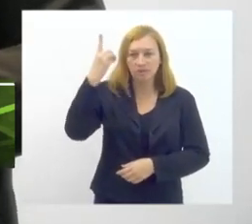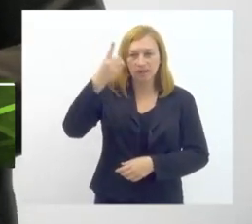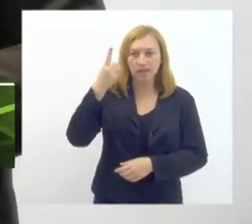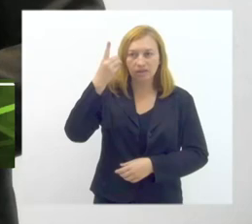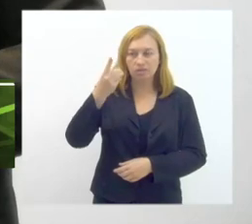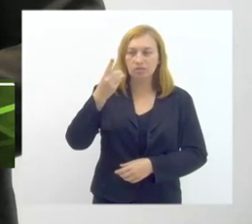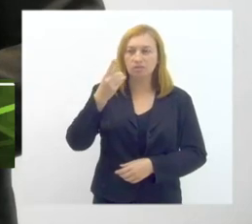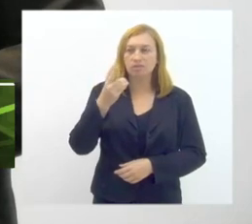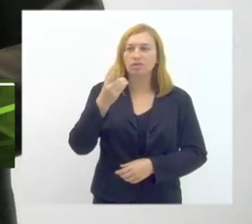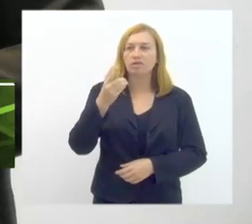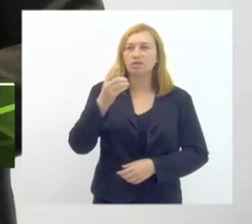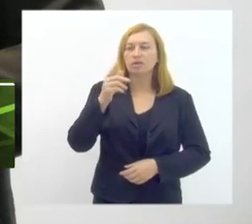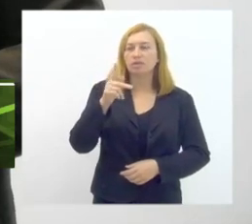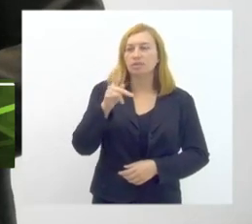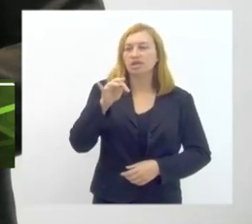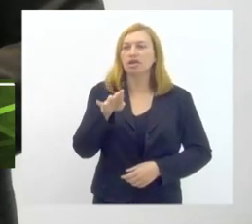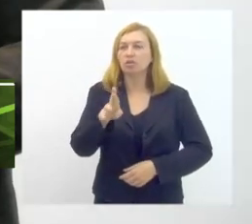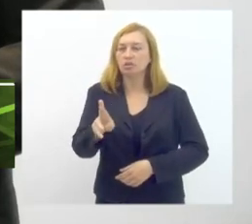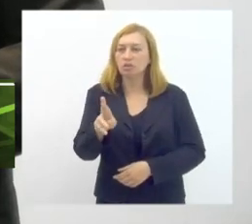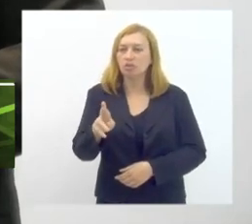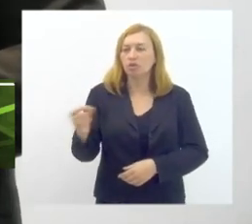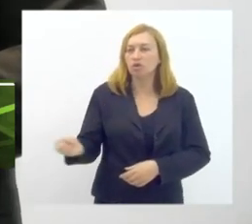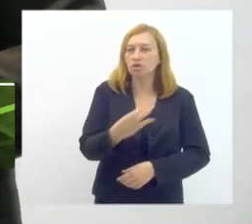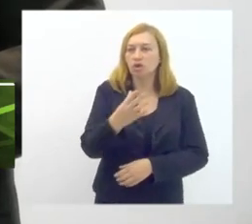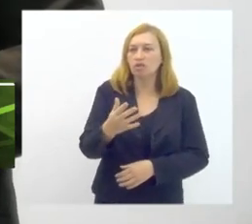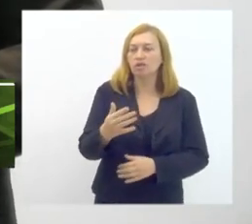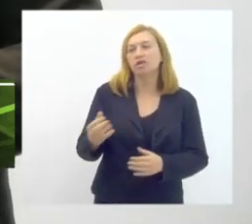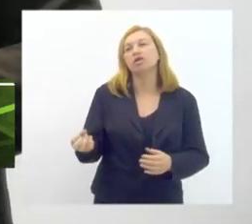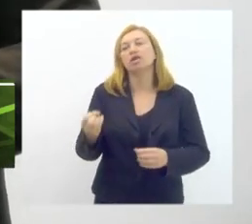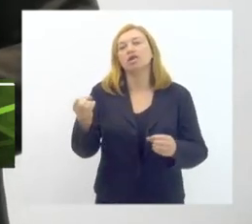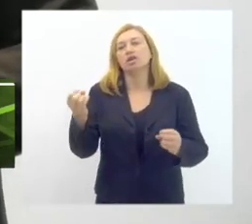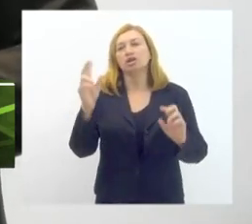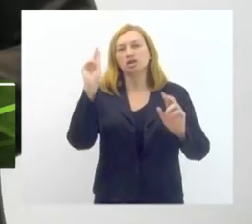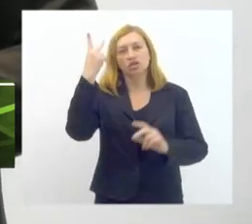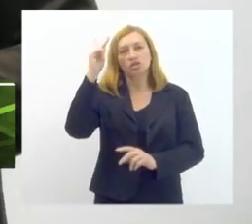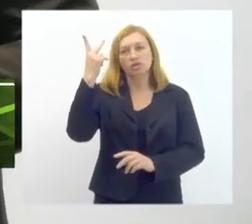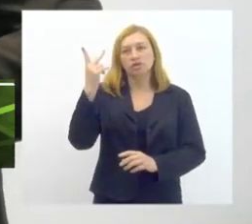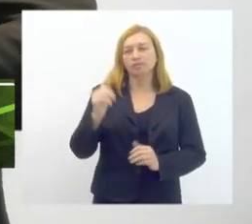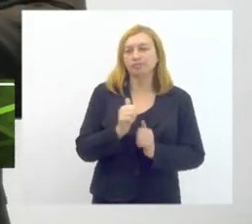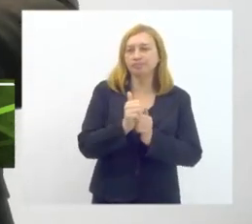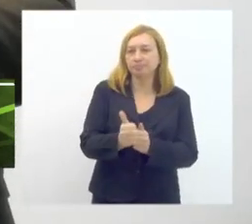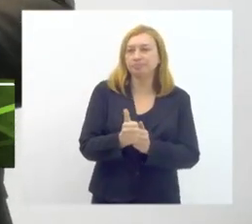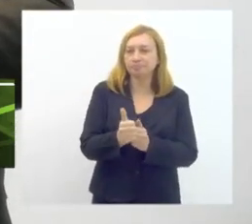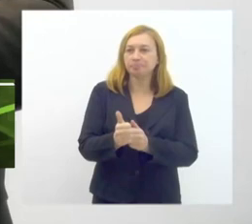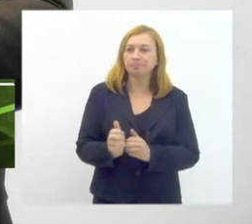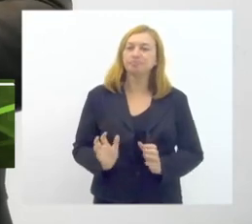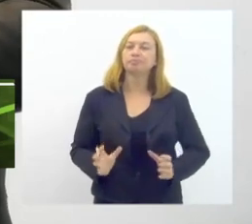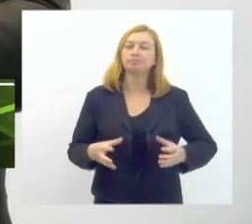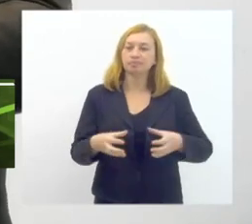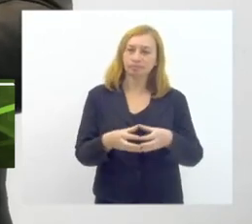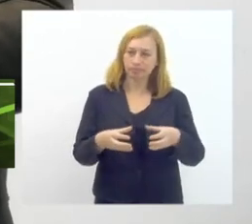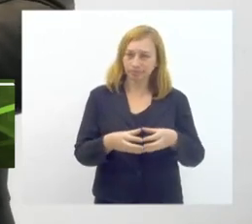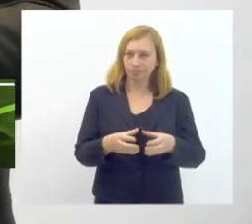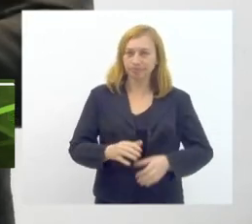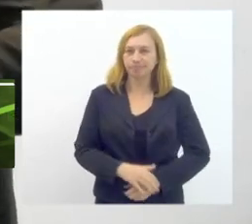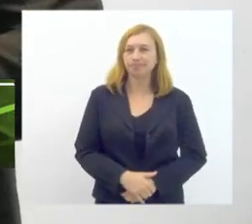a presidência da Frente, escrevendo uma nova história para este segmento. A Frente atualmente conta com a seguinte